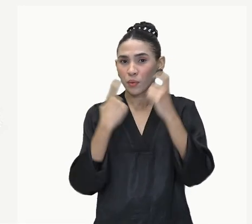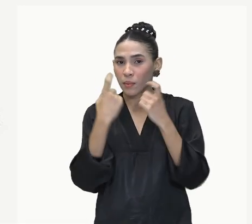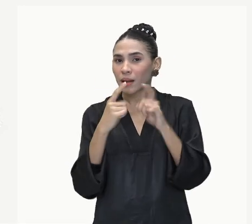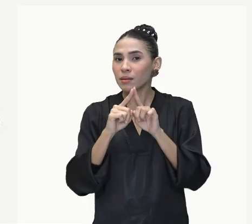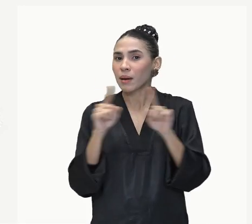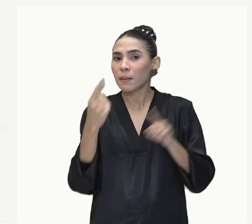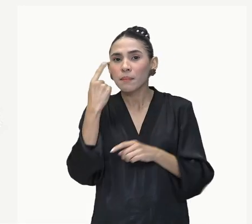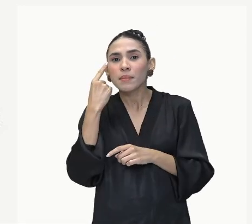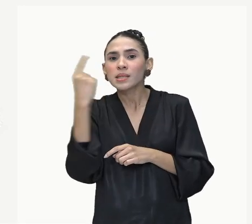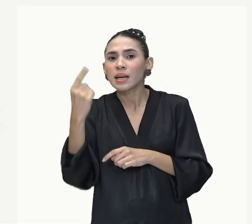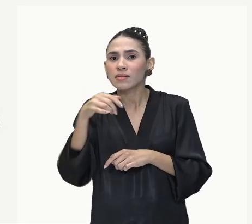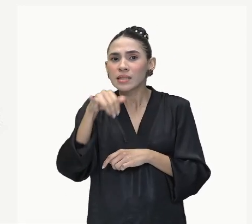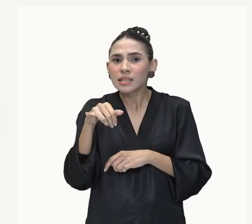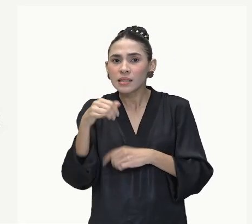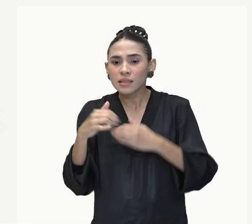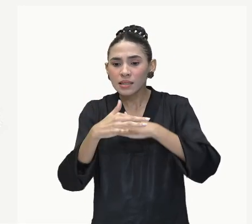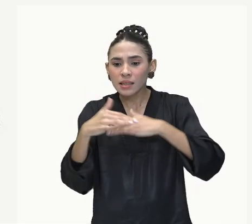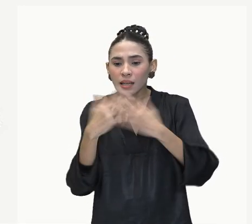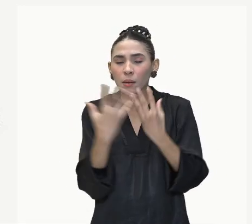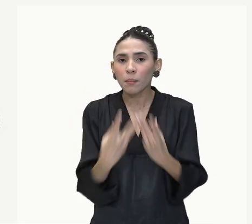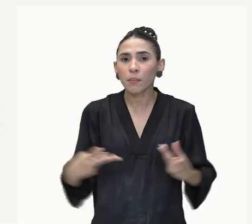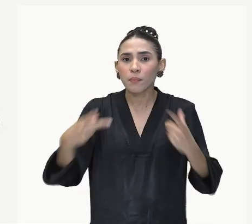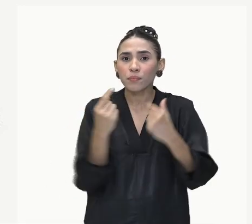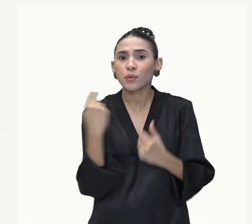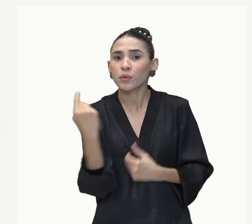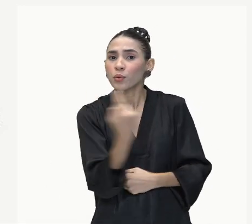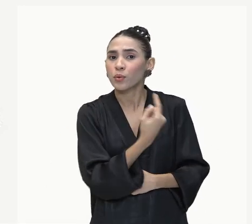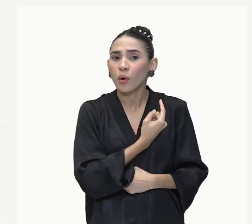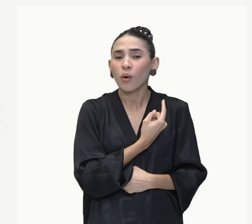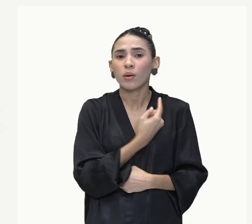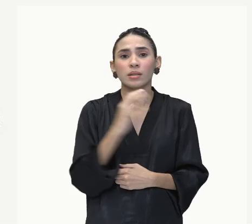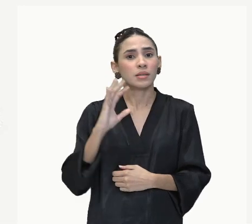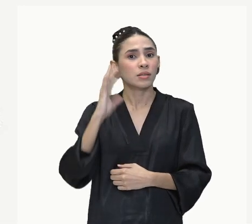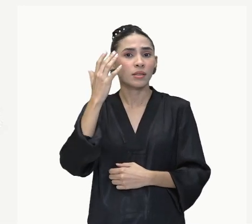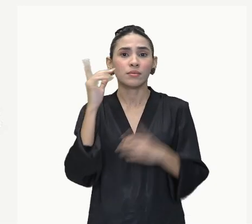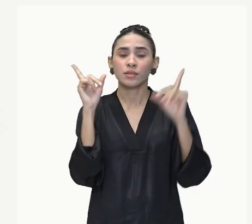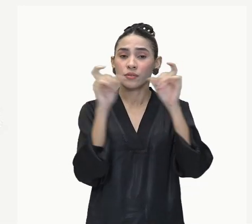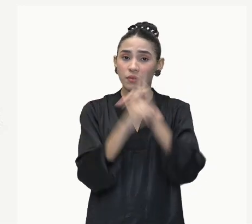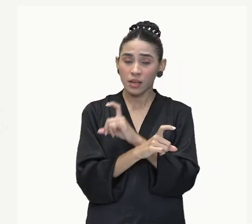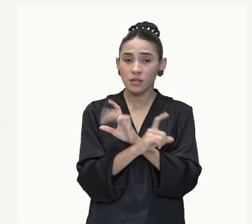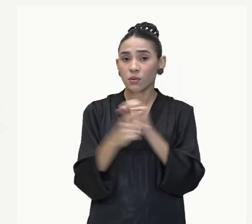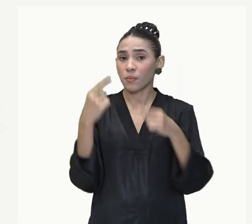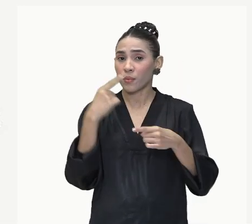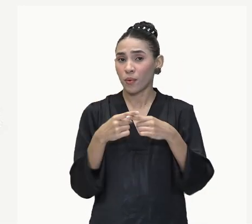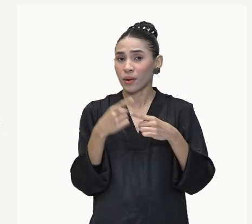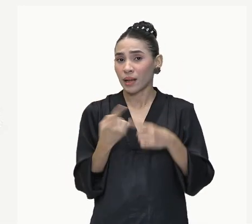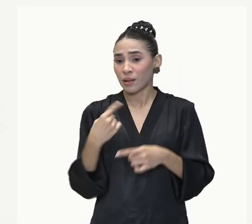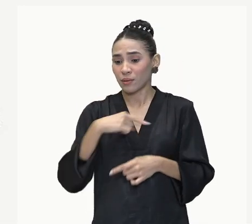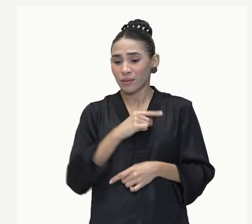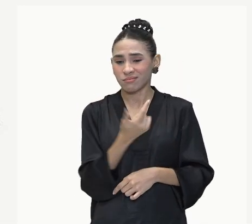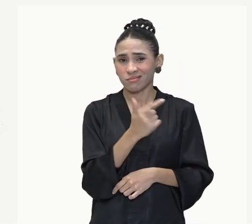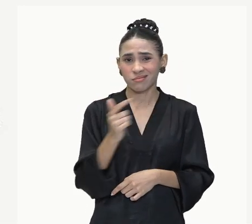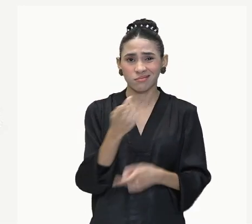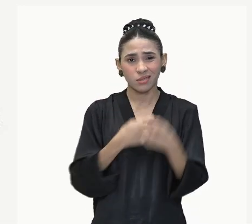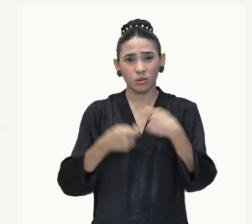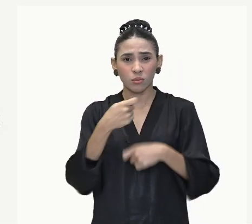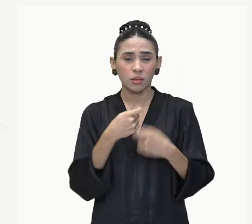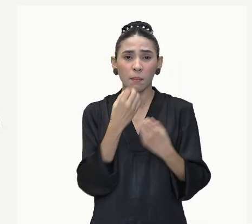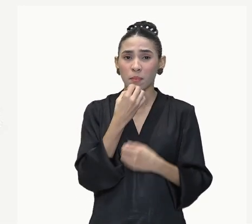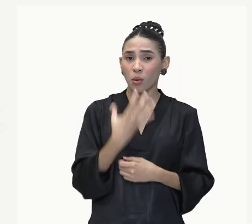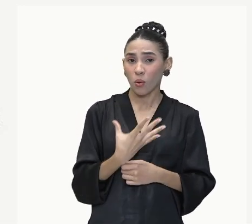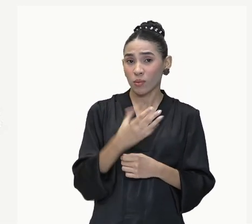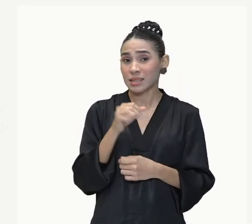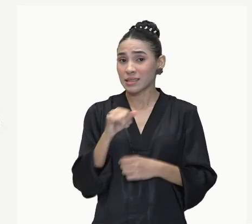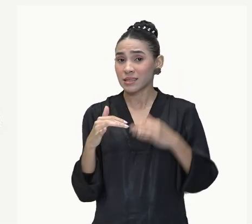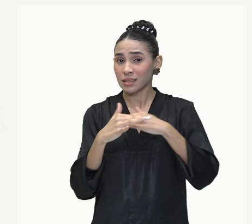a cidade for bombardeada, nós vamos estar numa situação difícil, porque a gente já não tem uma economia estruturada. E